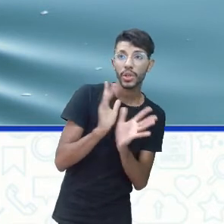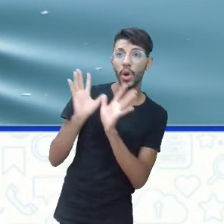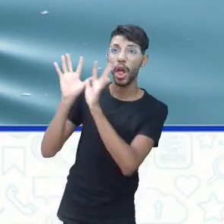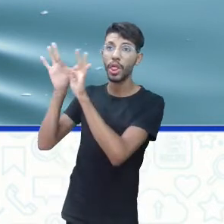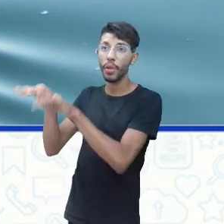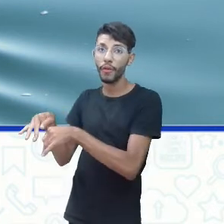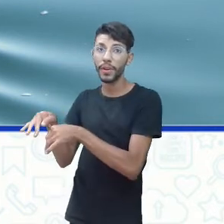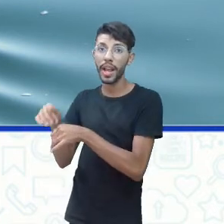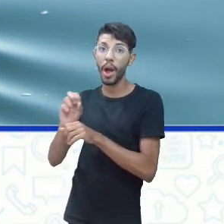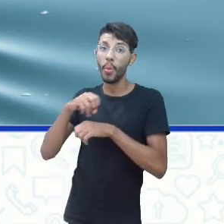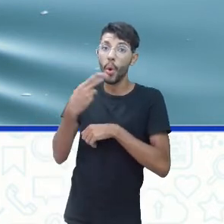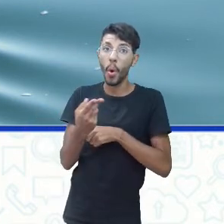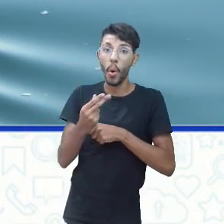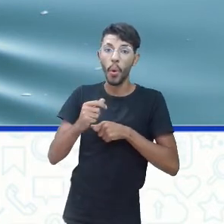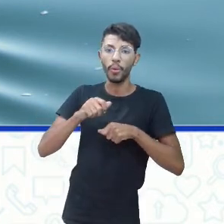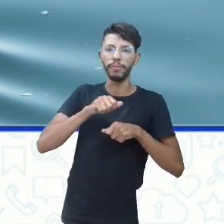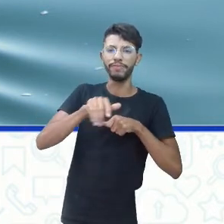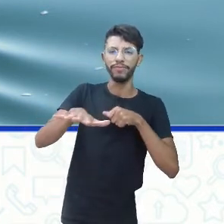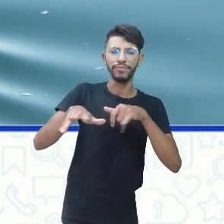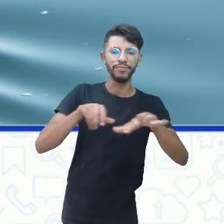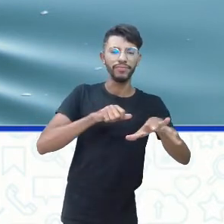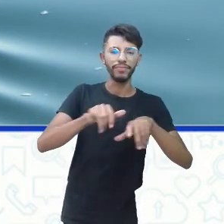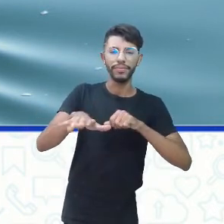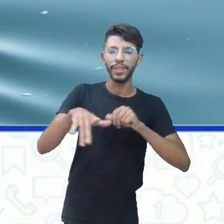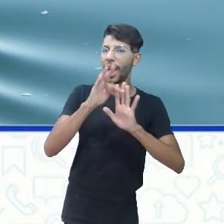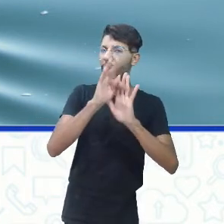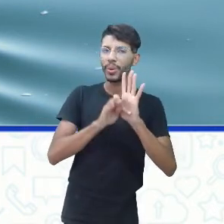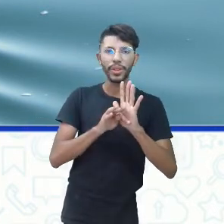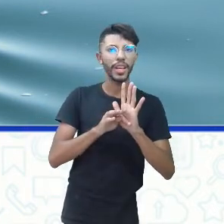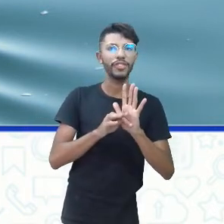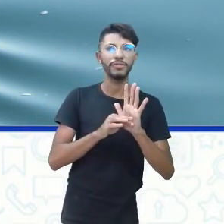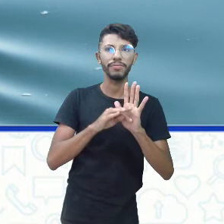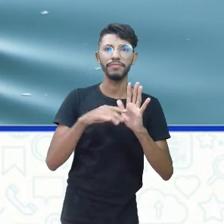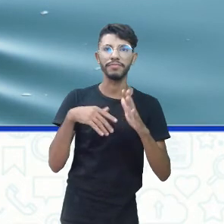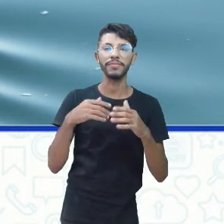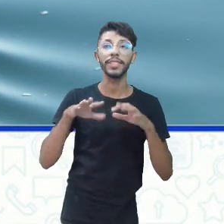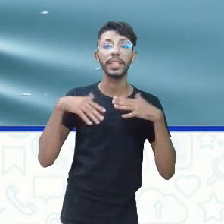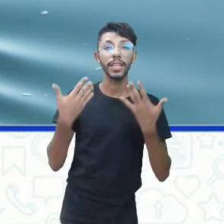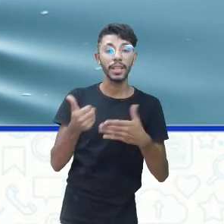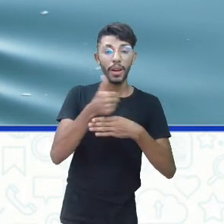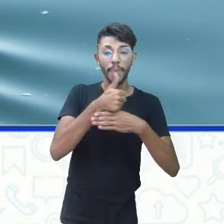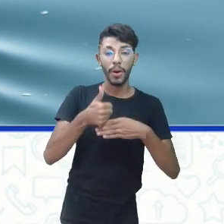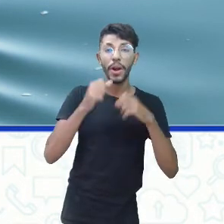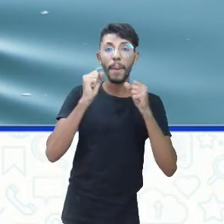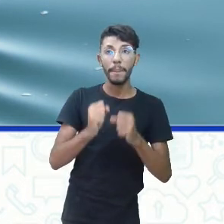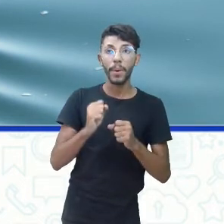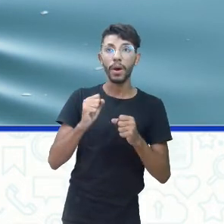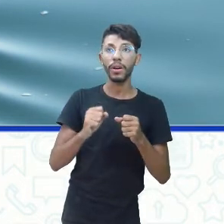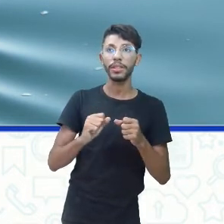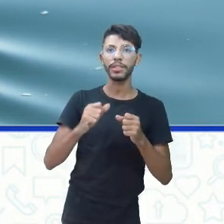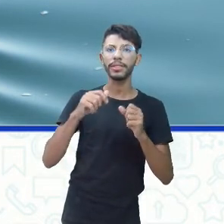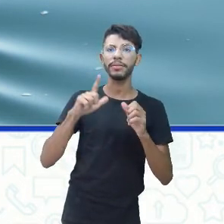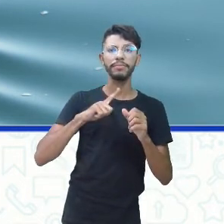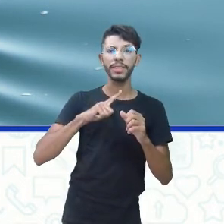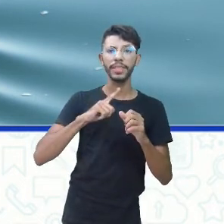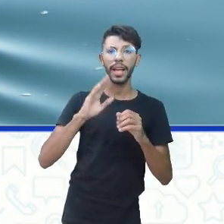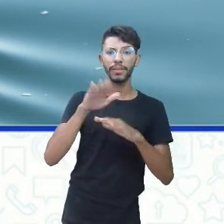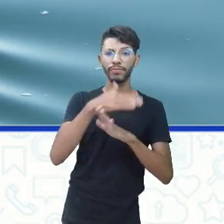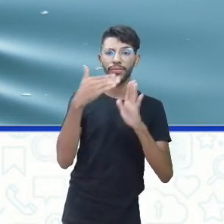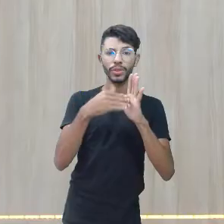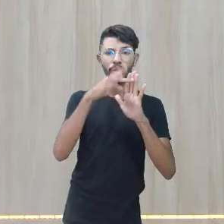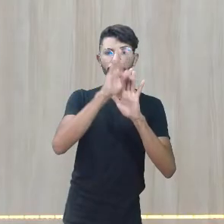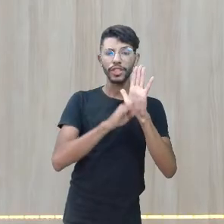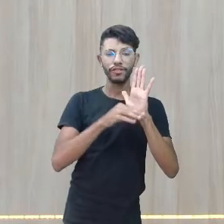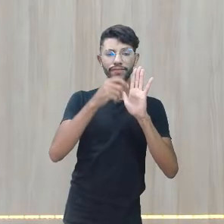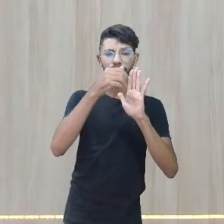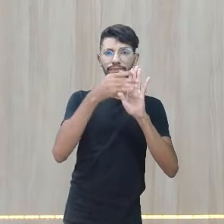ou espalhada ao longo do texto. Então, a moral ela pode vir espalhada também por todo o texto. Então,